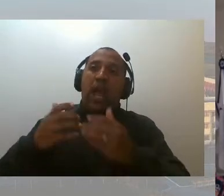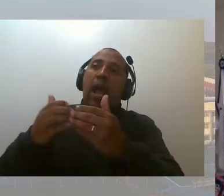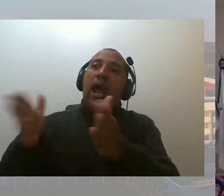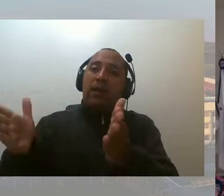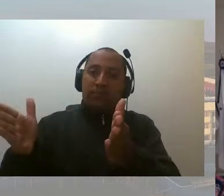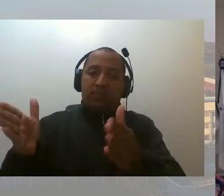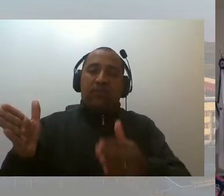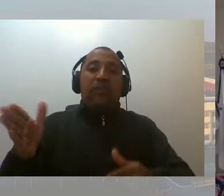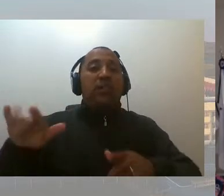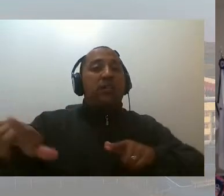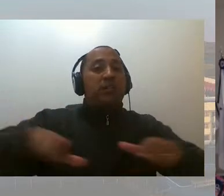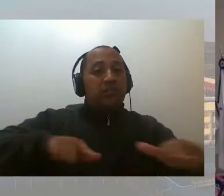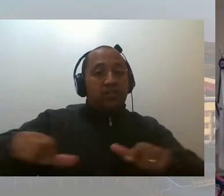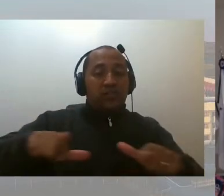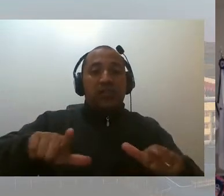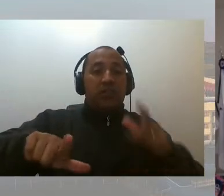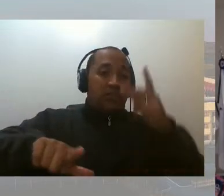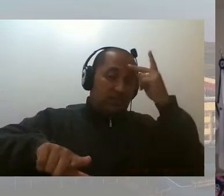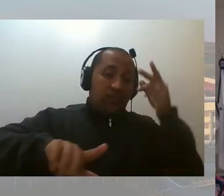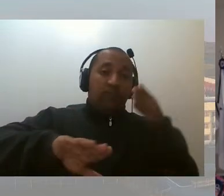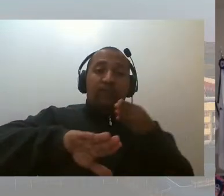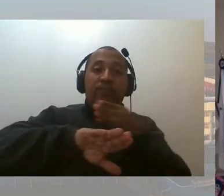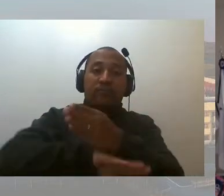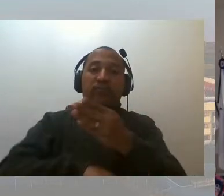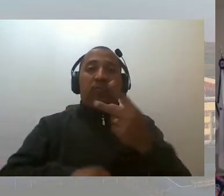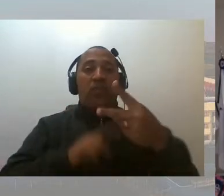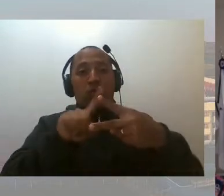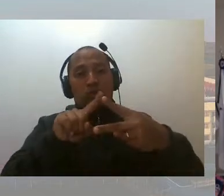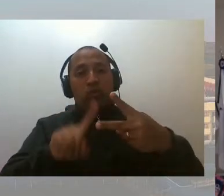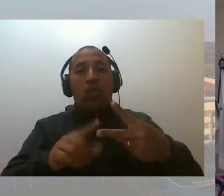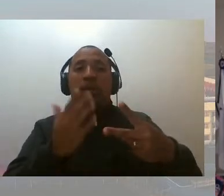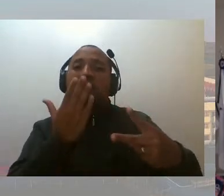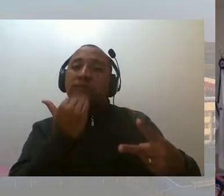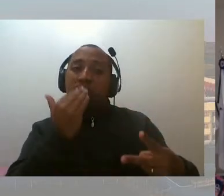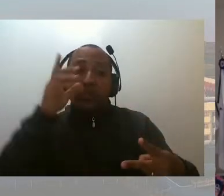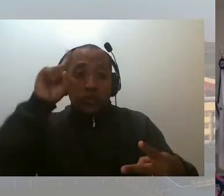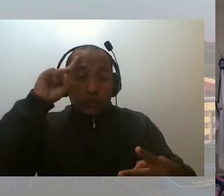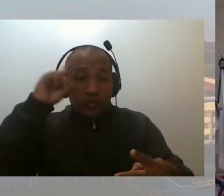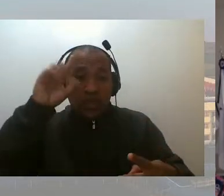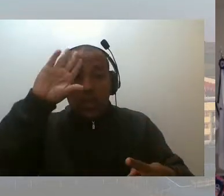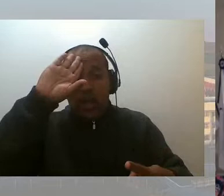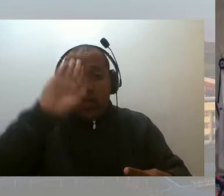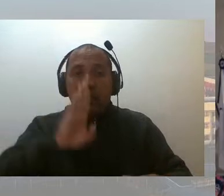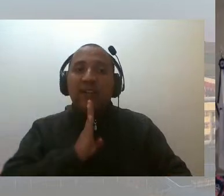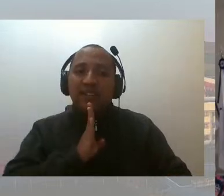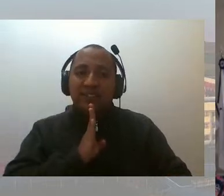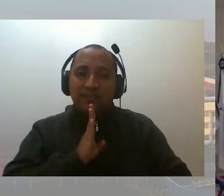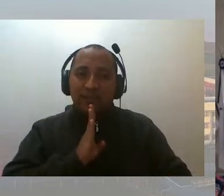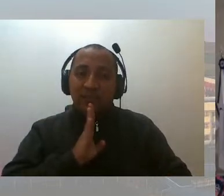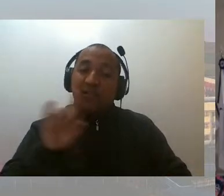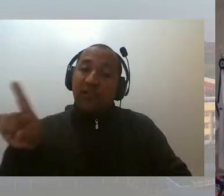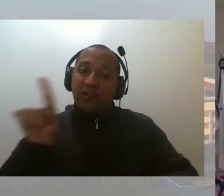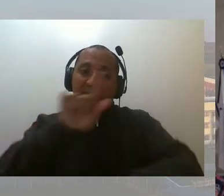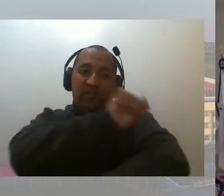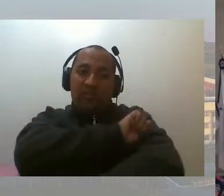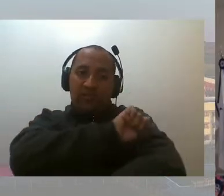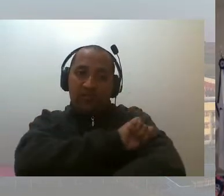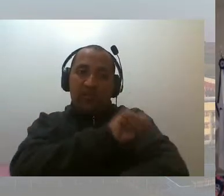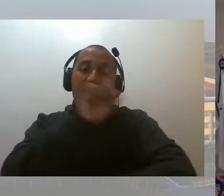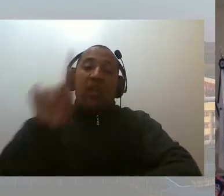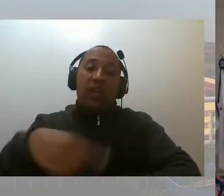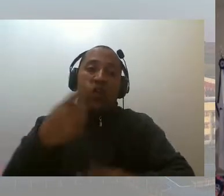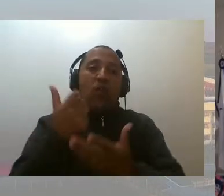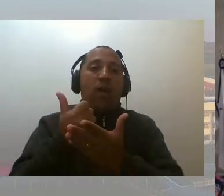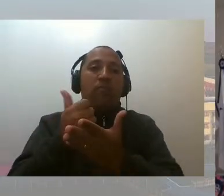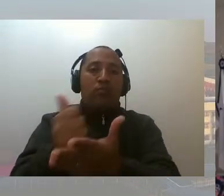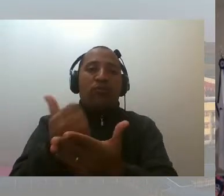Serviço esse que garante o acesso a 2 refeições por dia de forma gratuita para os alunos amparados pela assistência